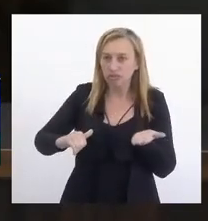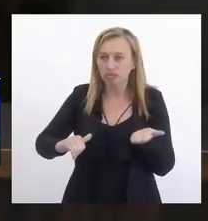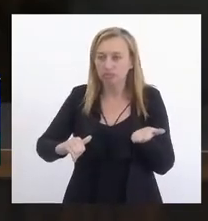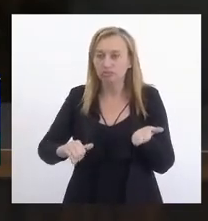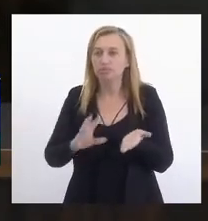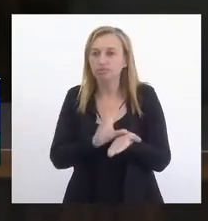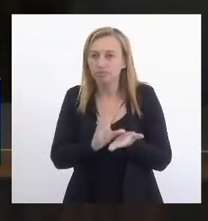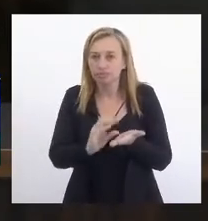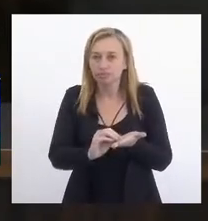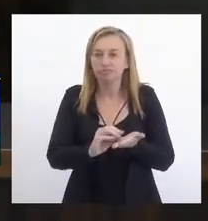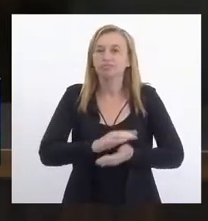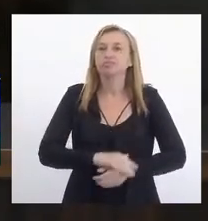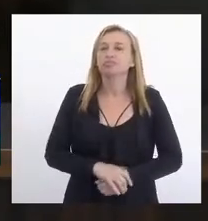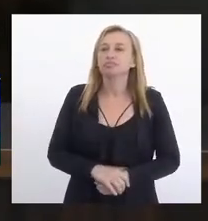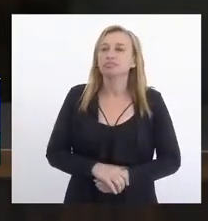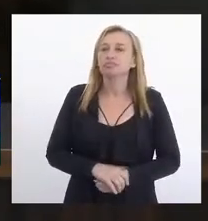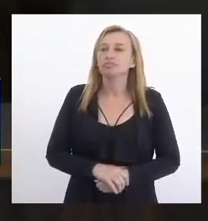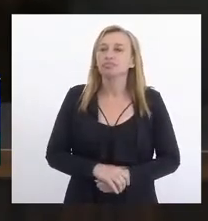de pauta.